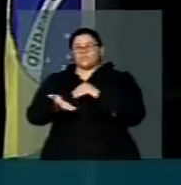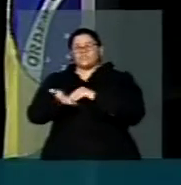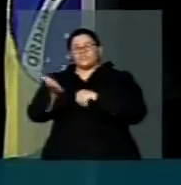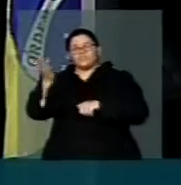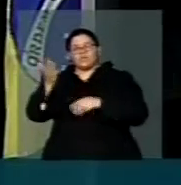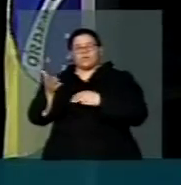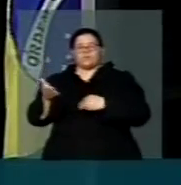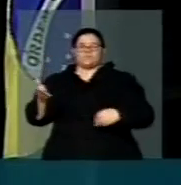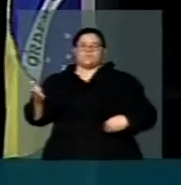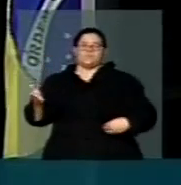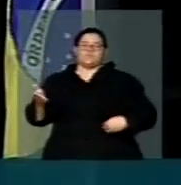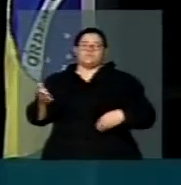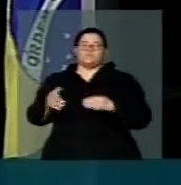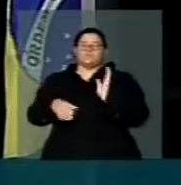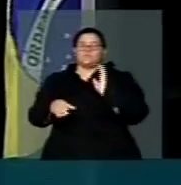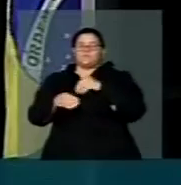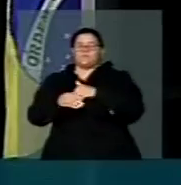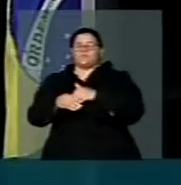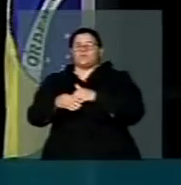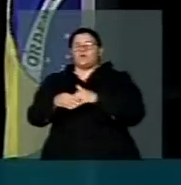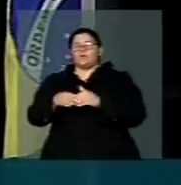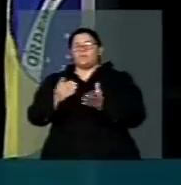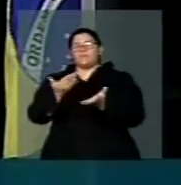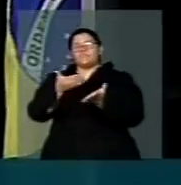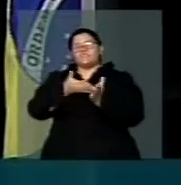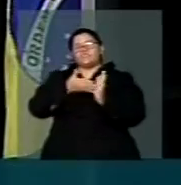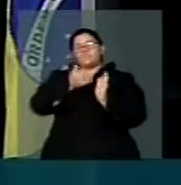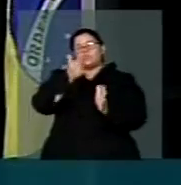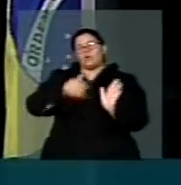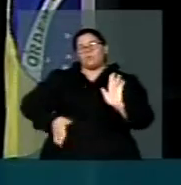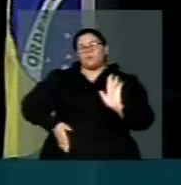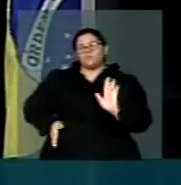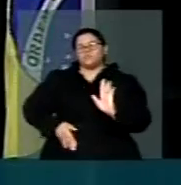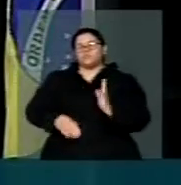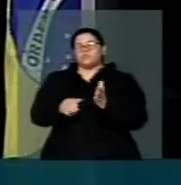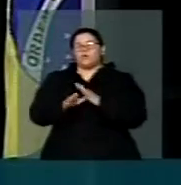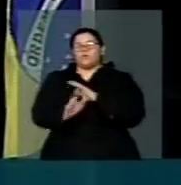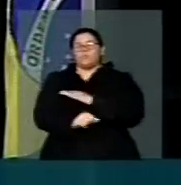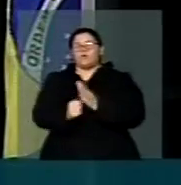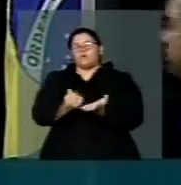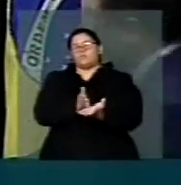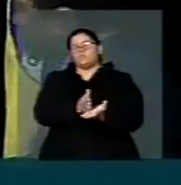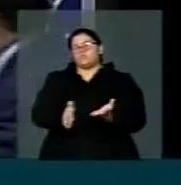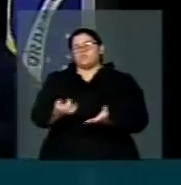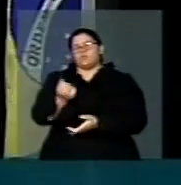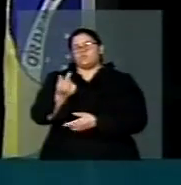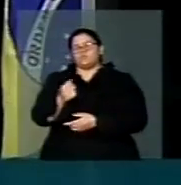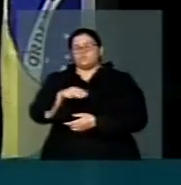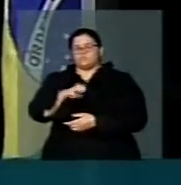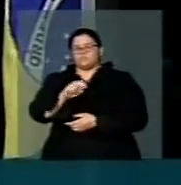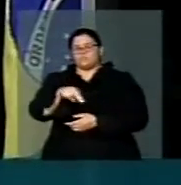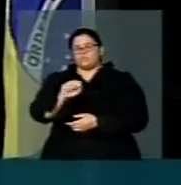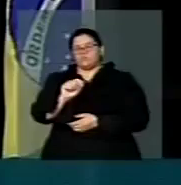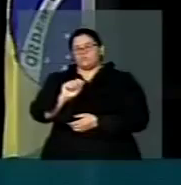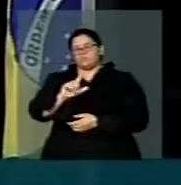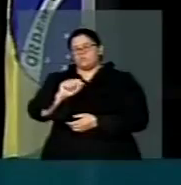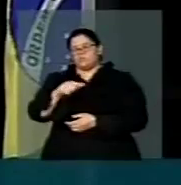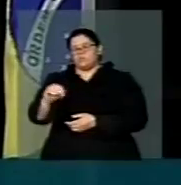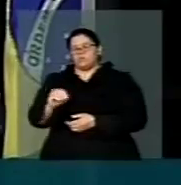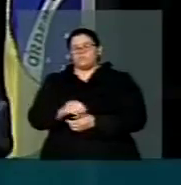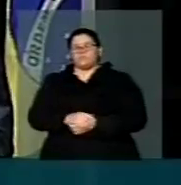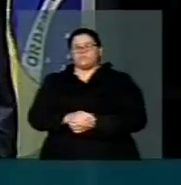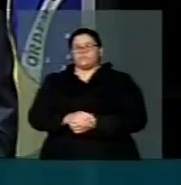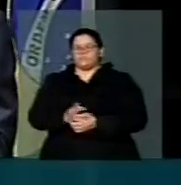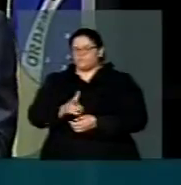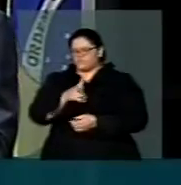que votaram a favor da ação do mensalão. E aí